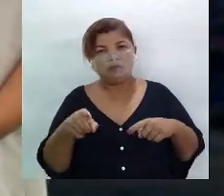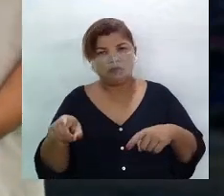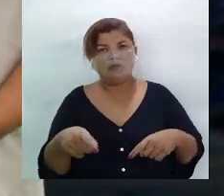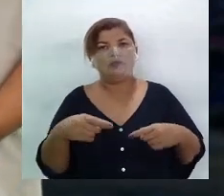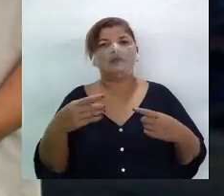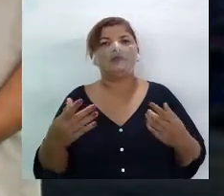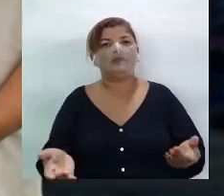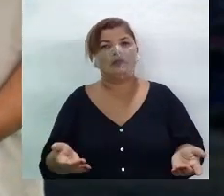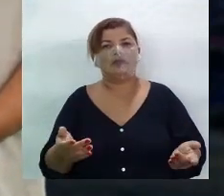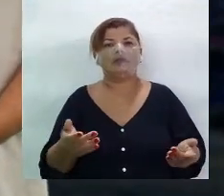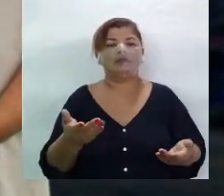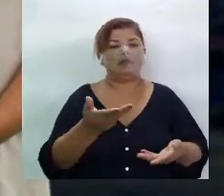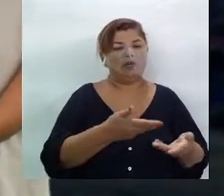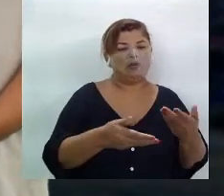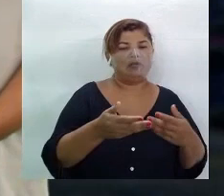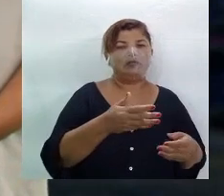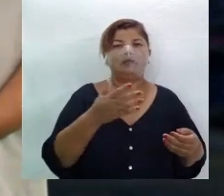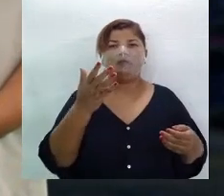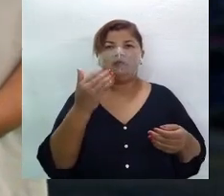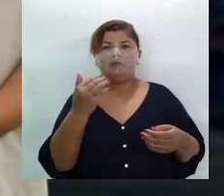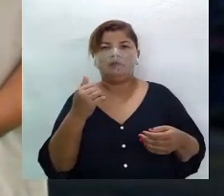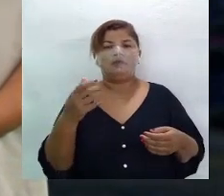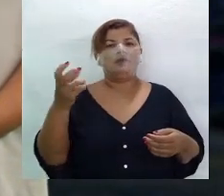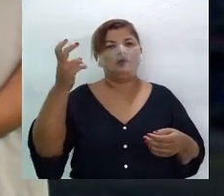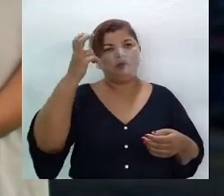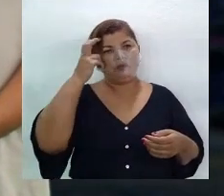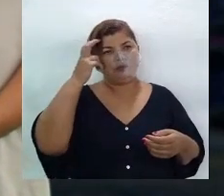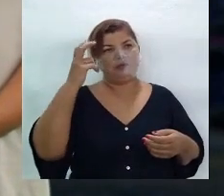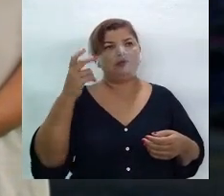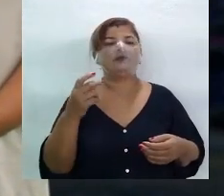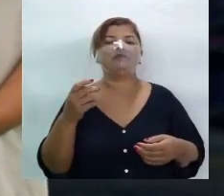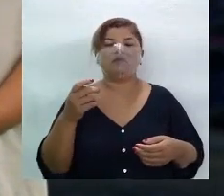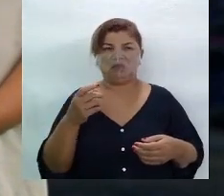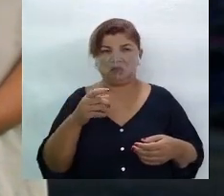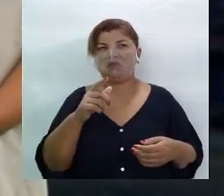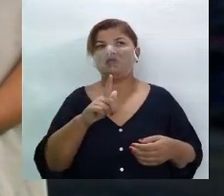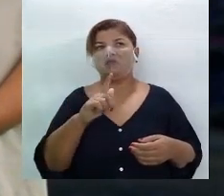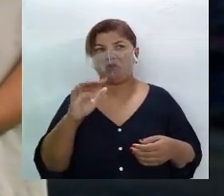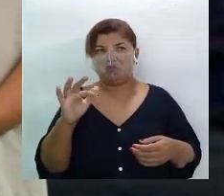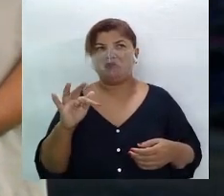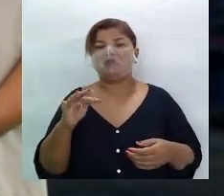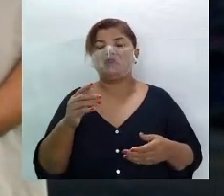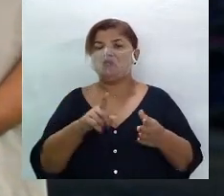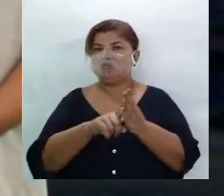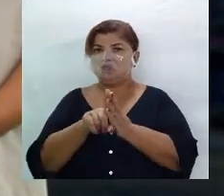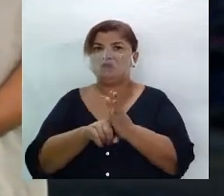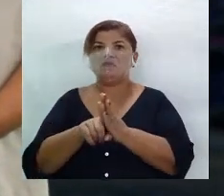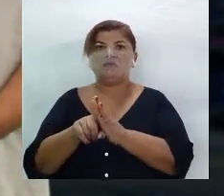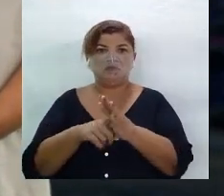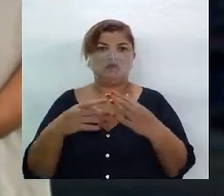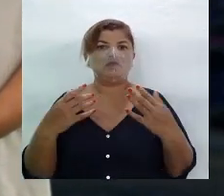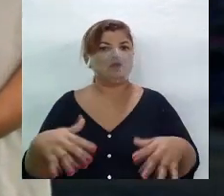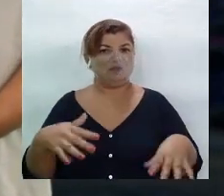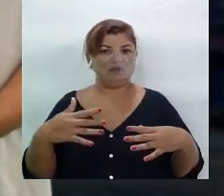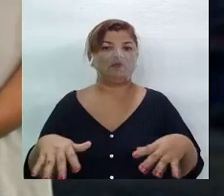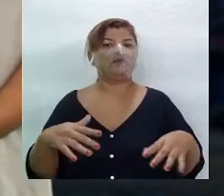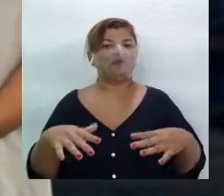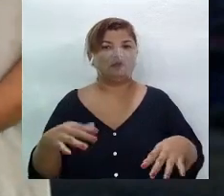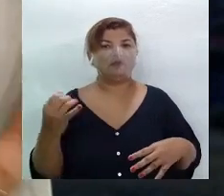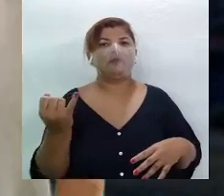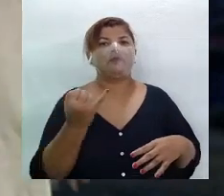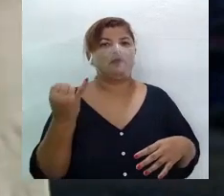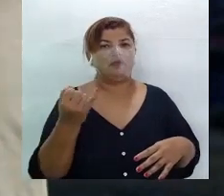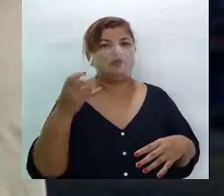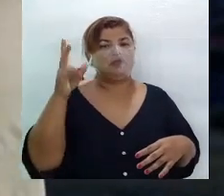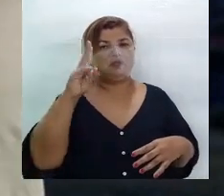a relação entre alimento e cultura. Muito obrigado por essa informação. Uma relação muito grande. Gilberto Freire deixou um legado imenso para nós, não só na história